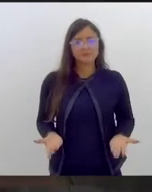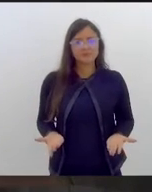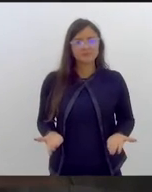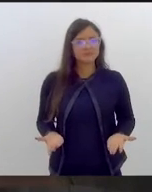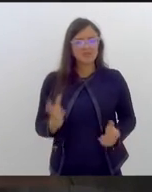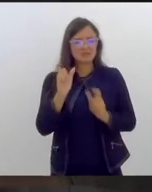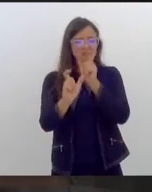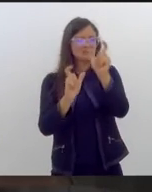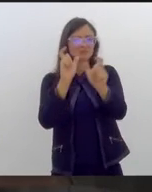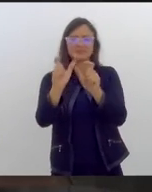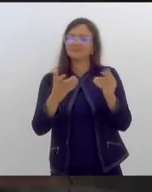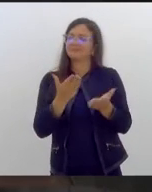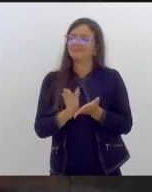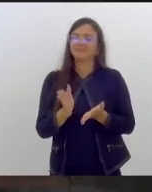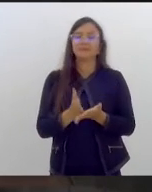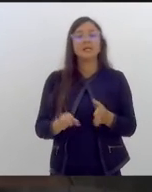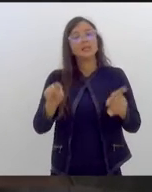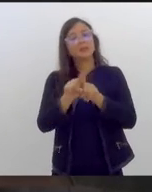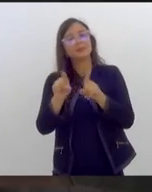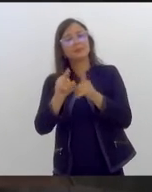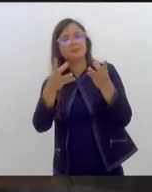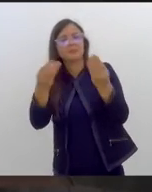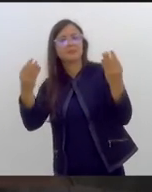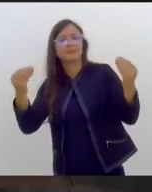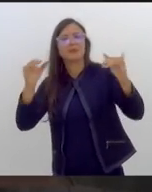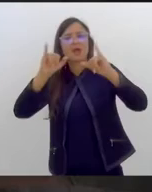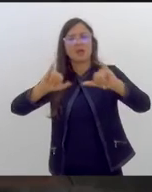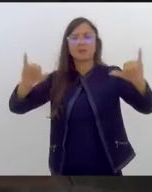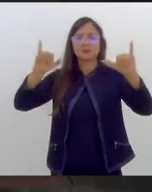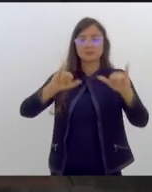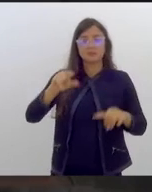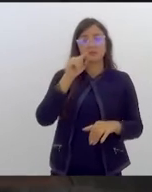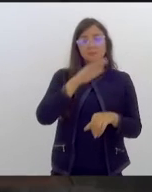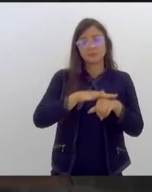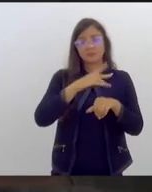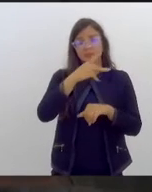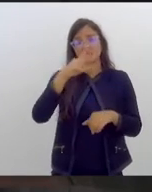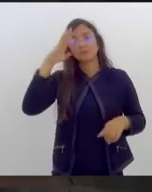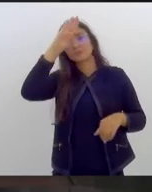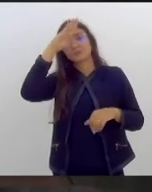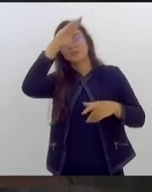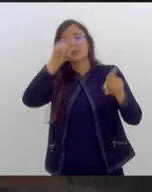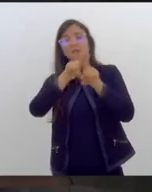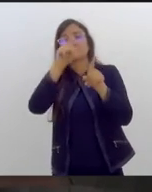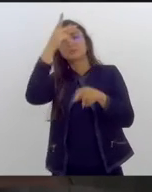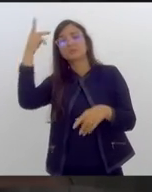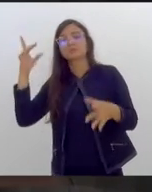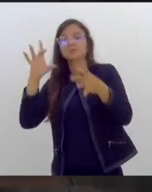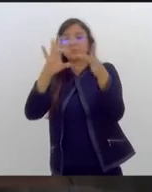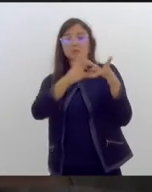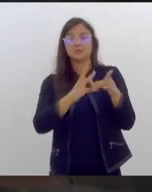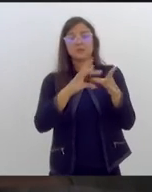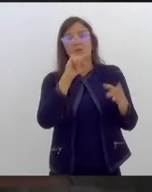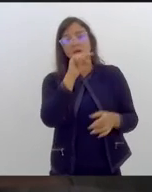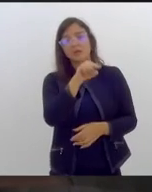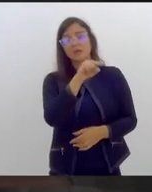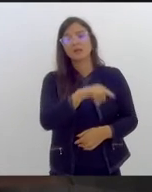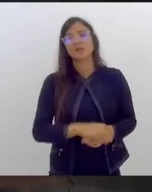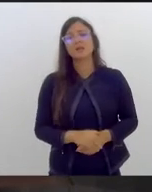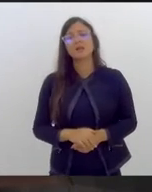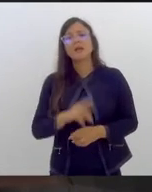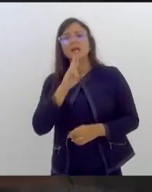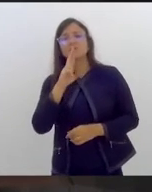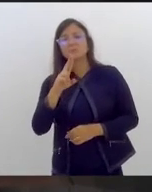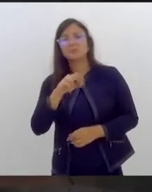muitos os anúncios feitos por bolsonaro e seus aliados e aliadas de que os resultados eleitorais